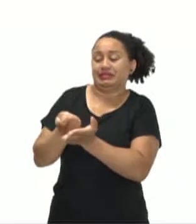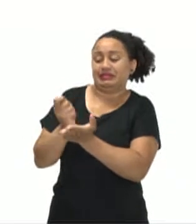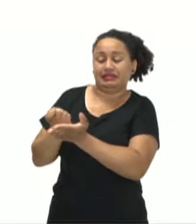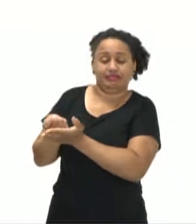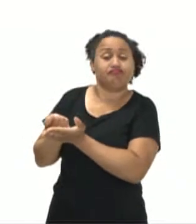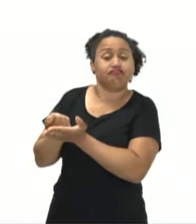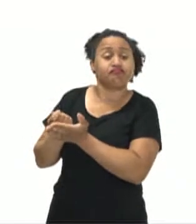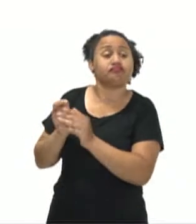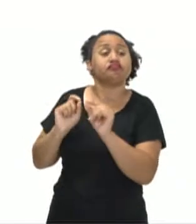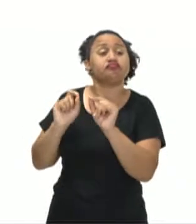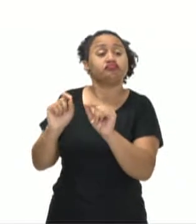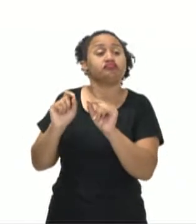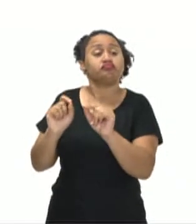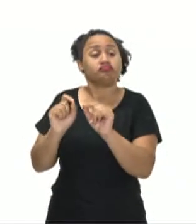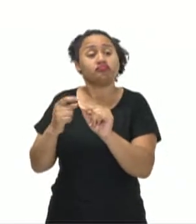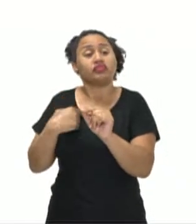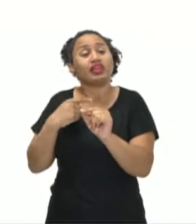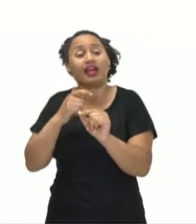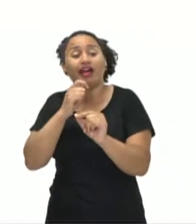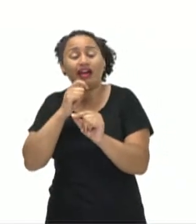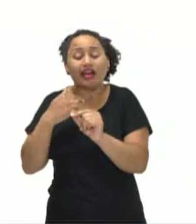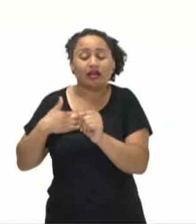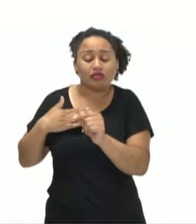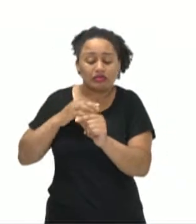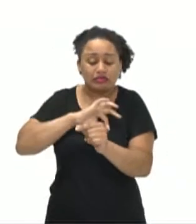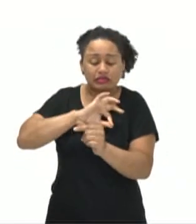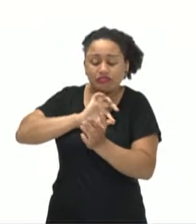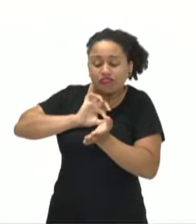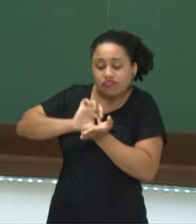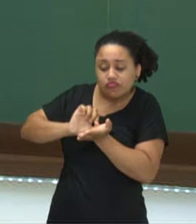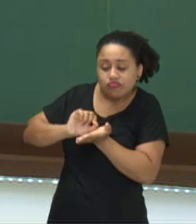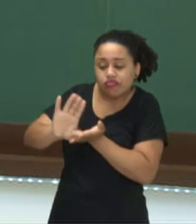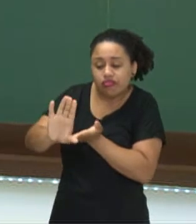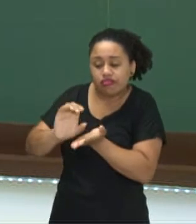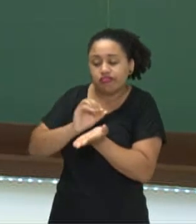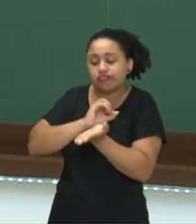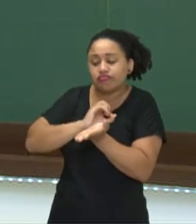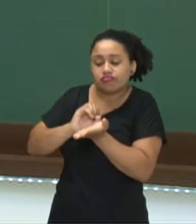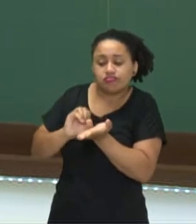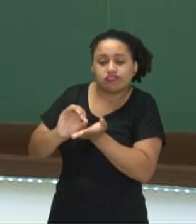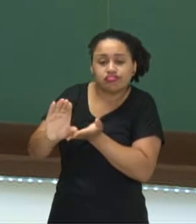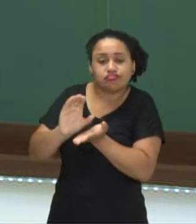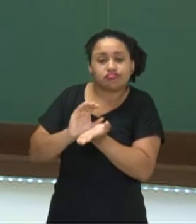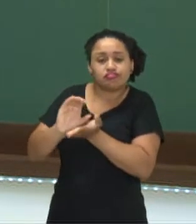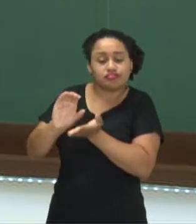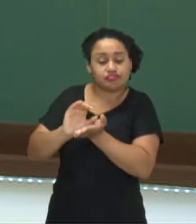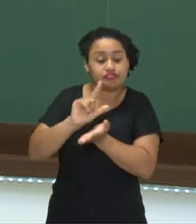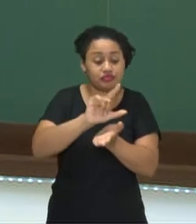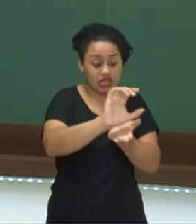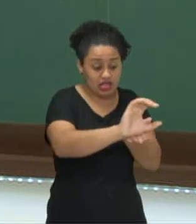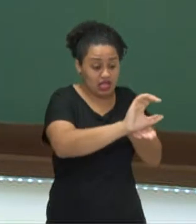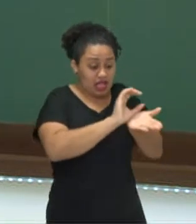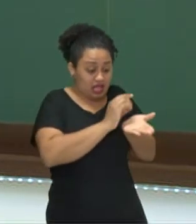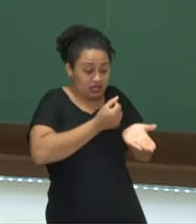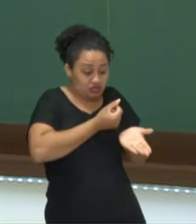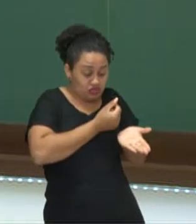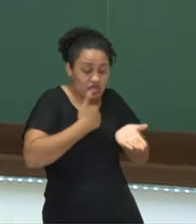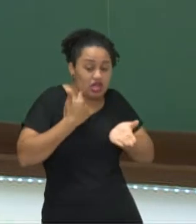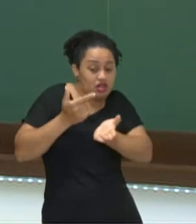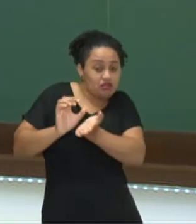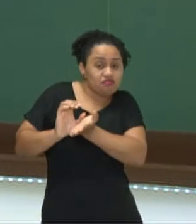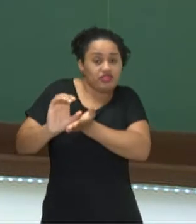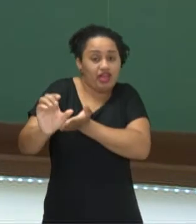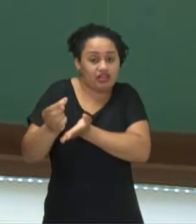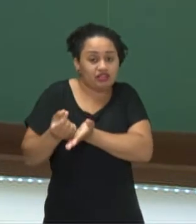seja, aquilo que está saindo do seu bolso, né? Ativo é que pode entrar dinheiro, passivo é aquilo que vai sair